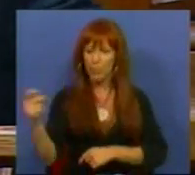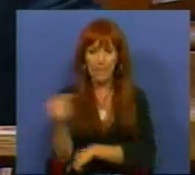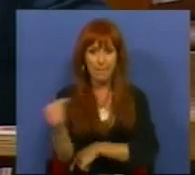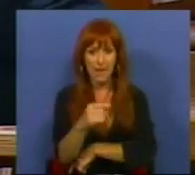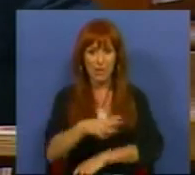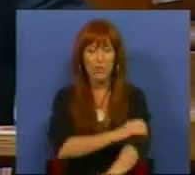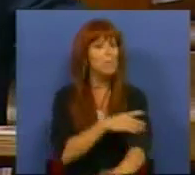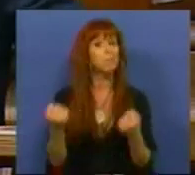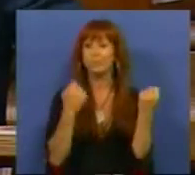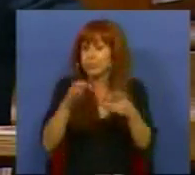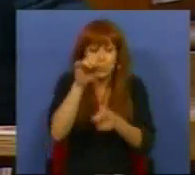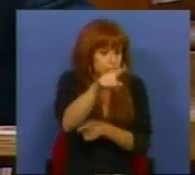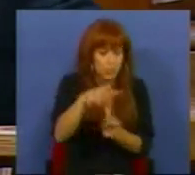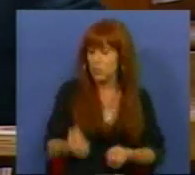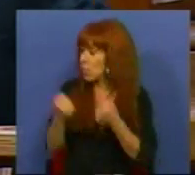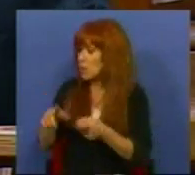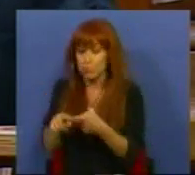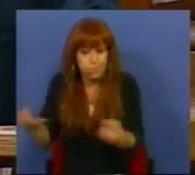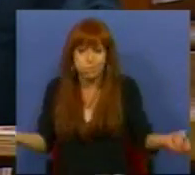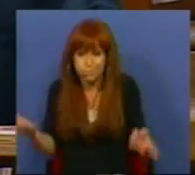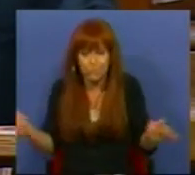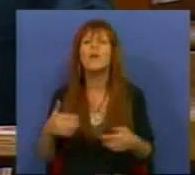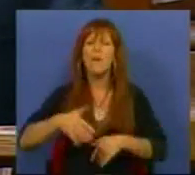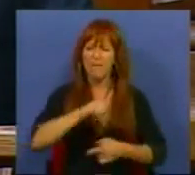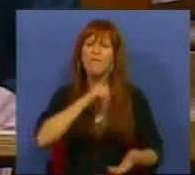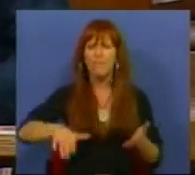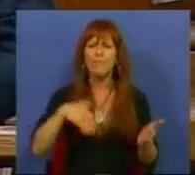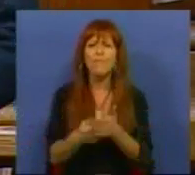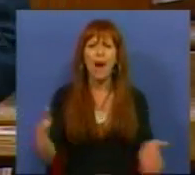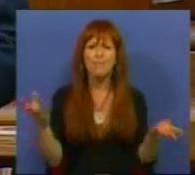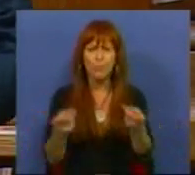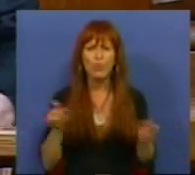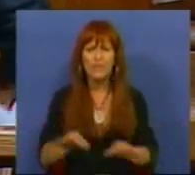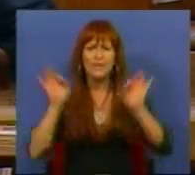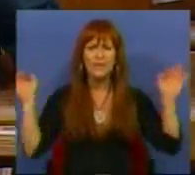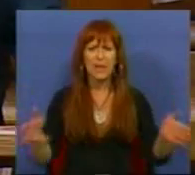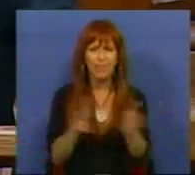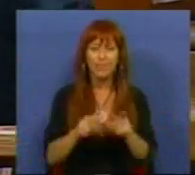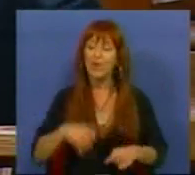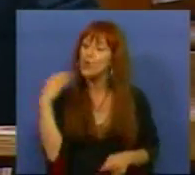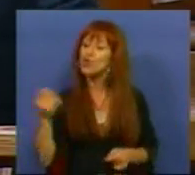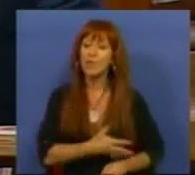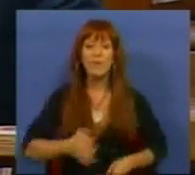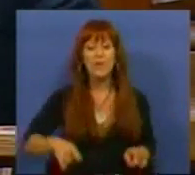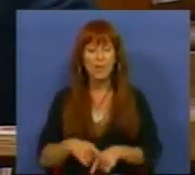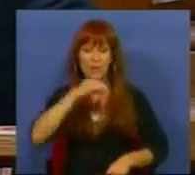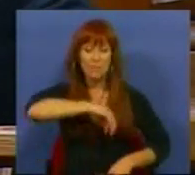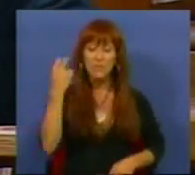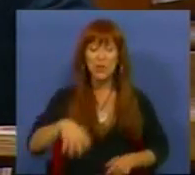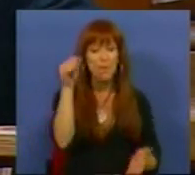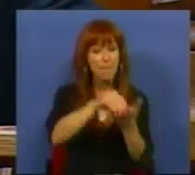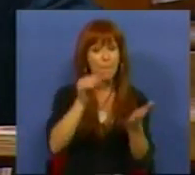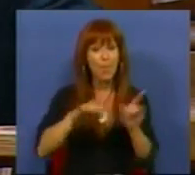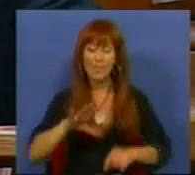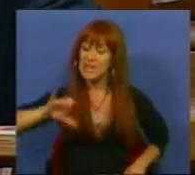mínimas. Não conseguiu uma, não conseguiu a outra, mas vai viabilizar o orçamento à mesma. Entre os jovens desempregados e os pensionistas